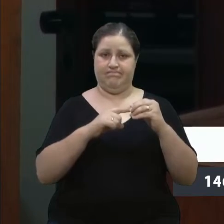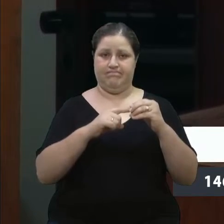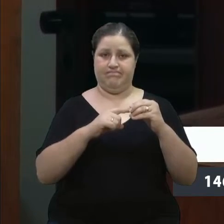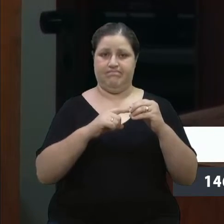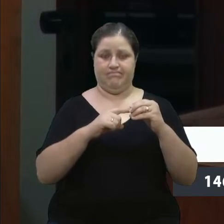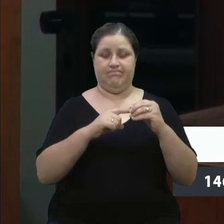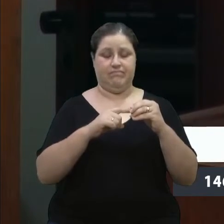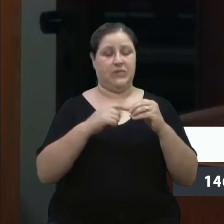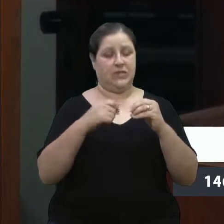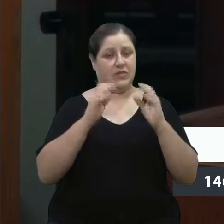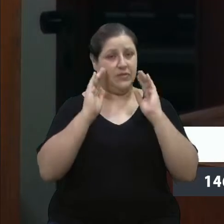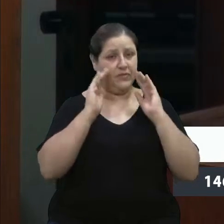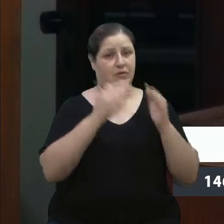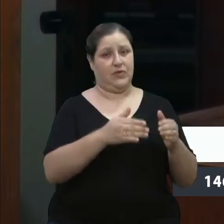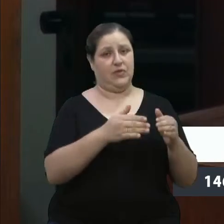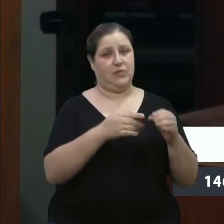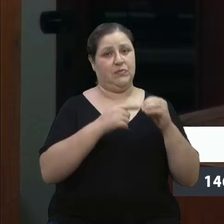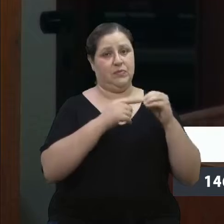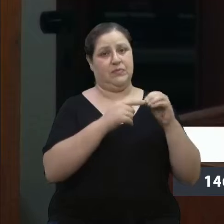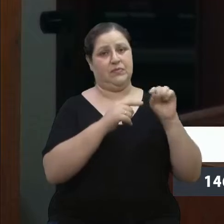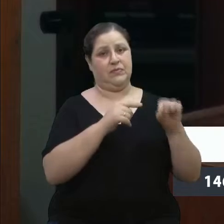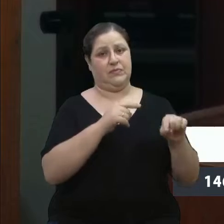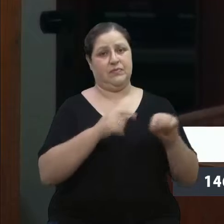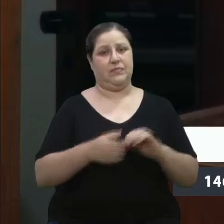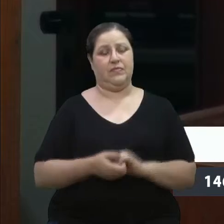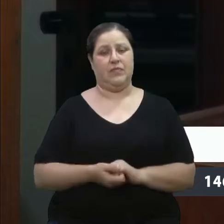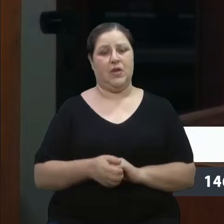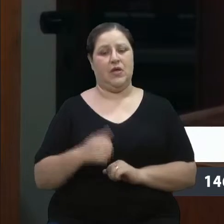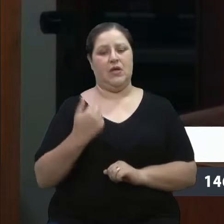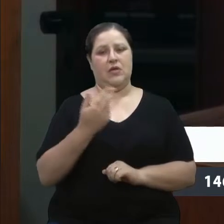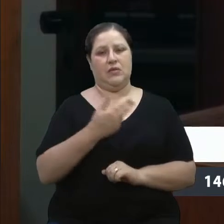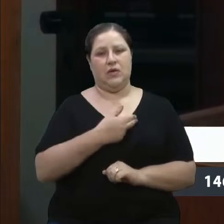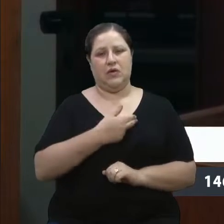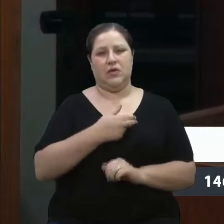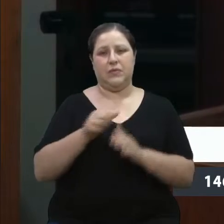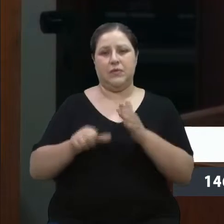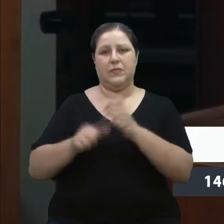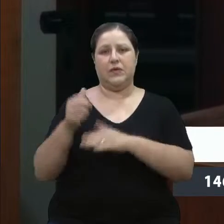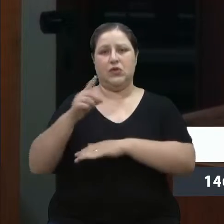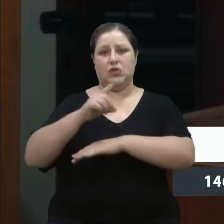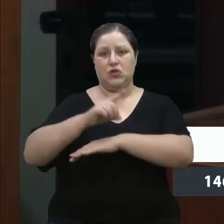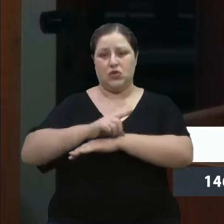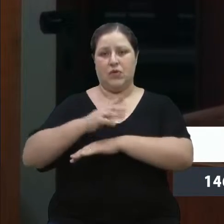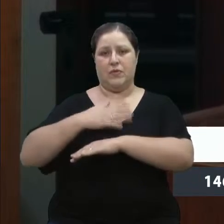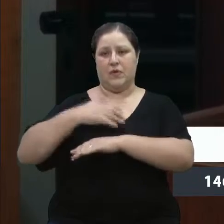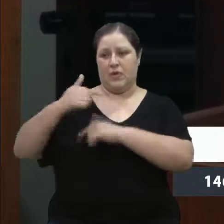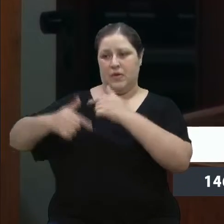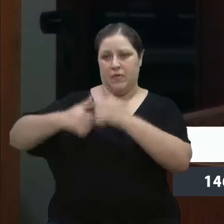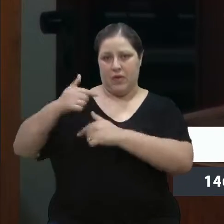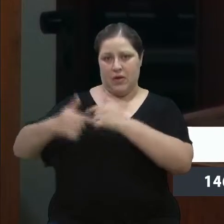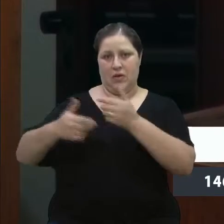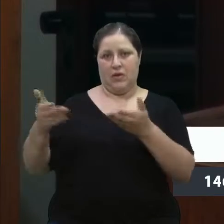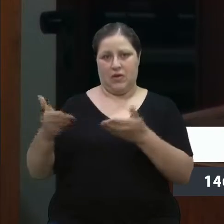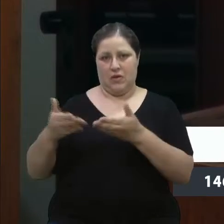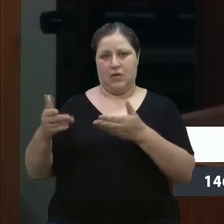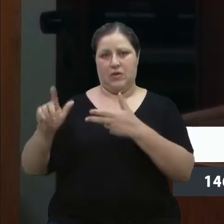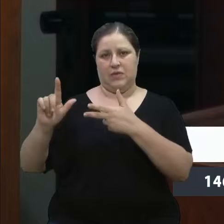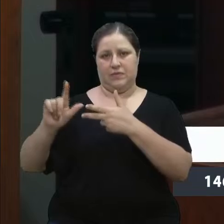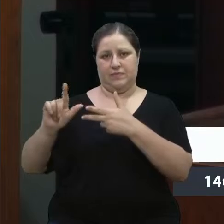devida. Nós, desde o primeiro dia da legislatura, da atual